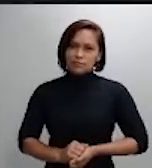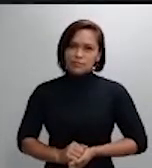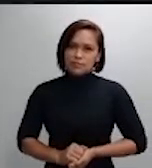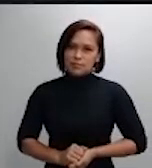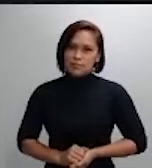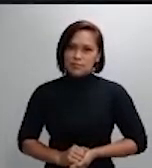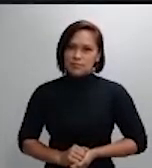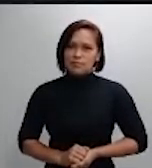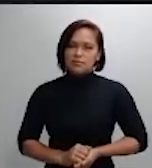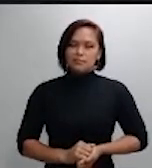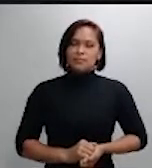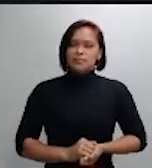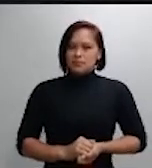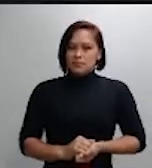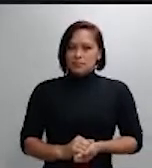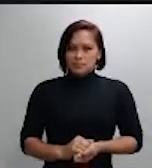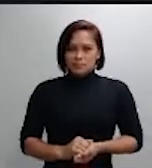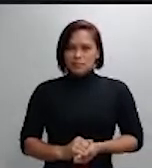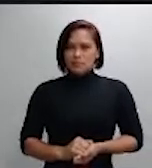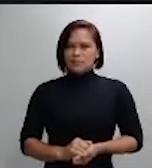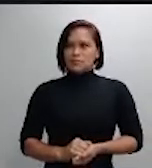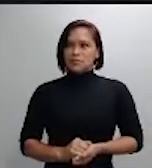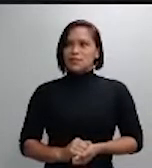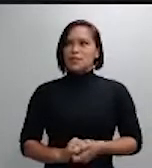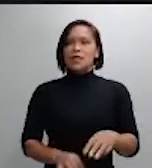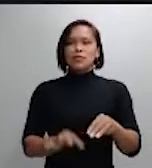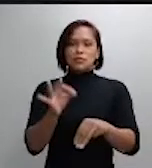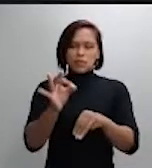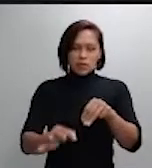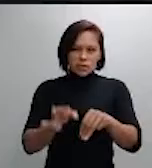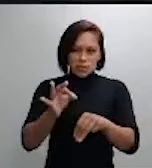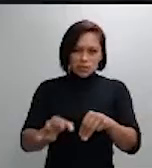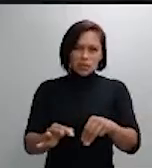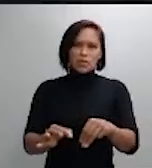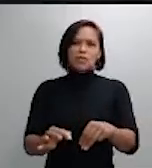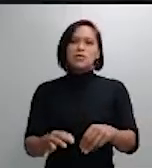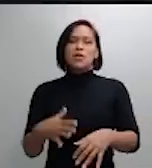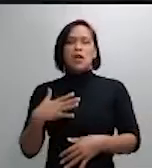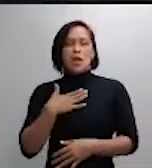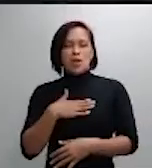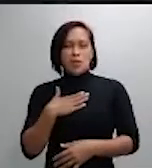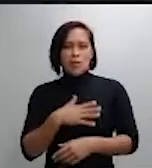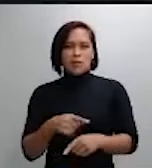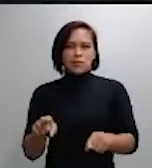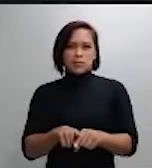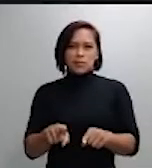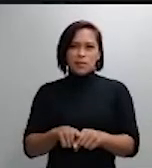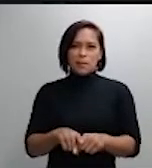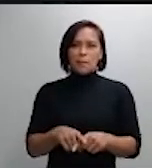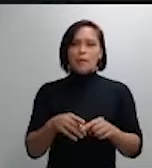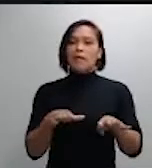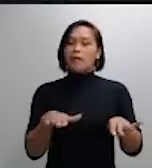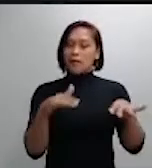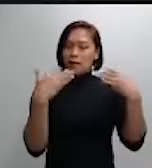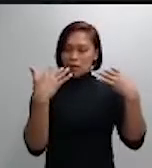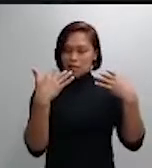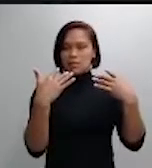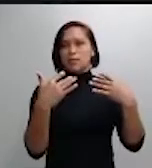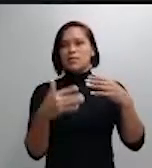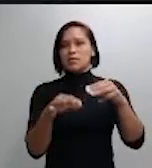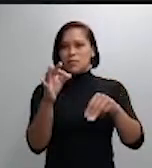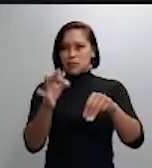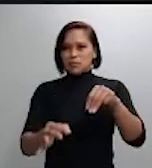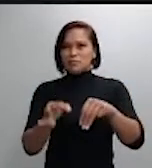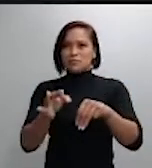no parágrafo 3º. Excelentíssimos julgadores, eu gostaria também de chamar aqui, ministro Napoleão